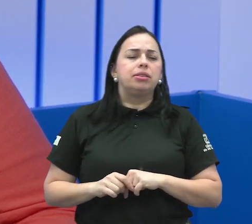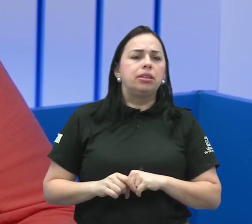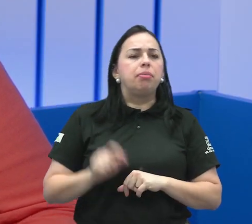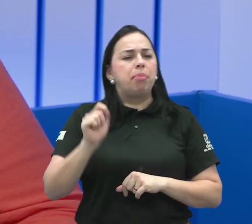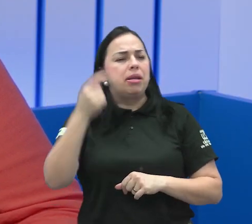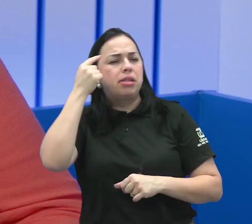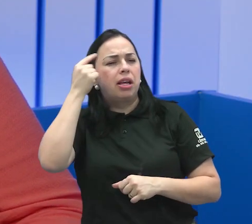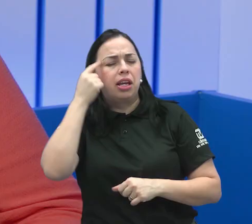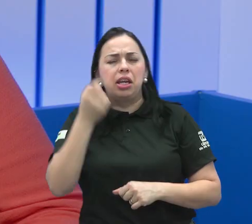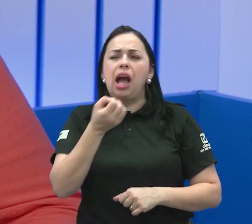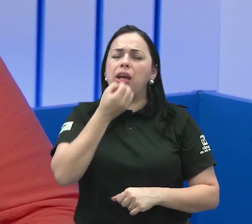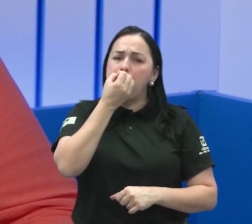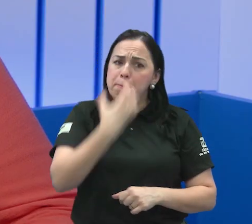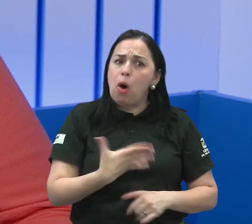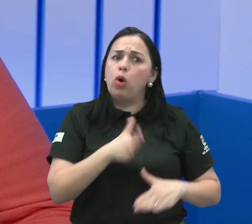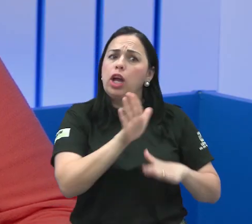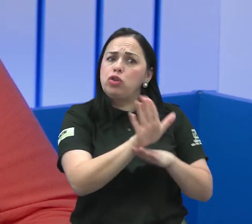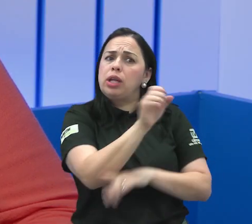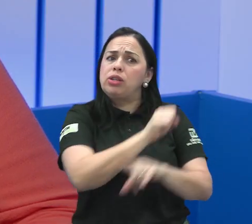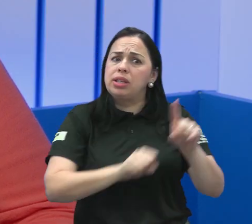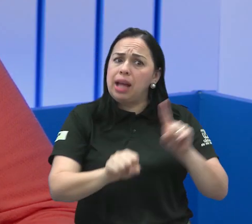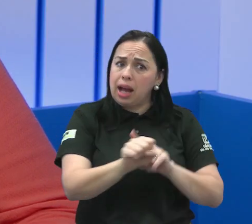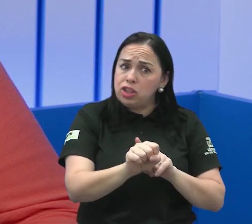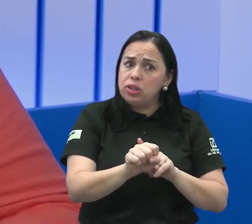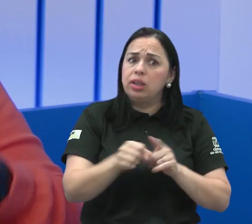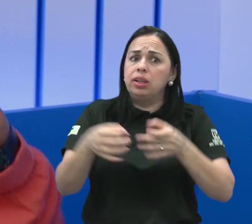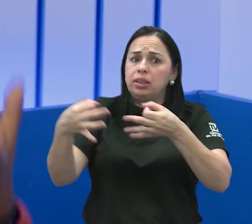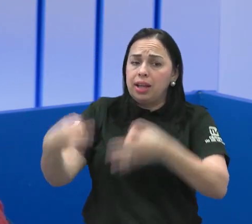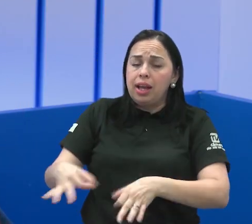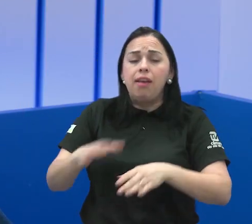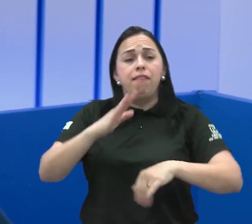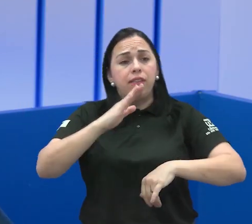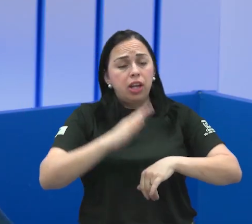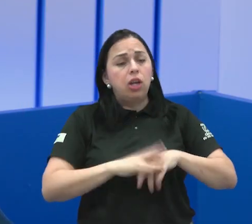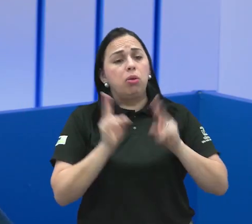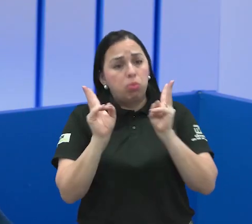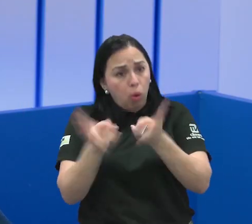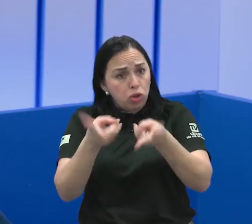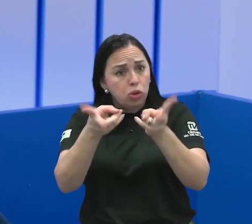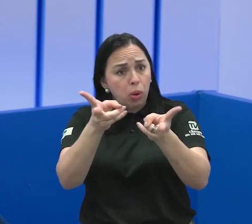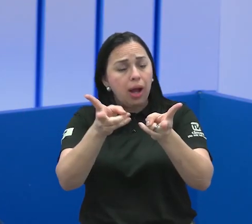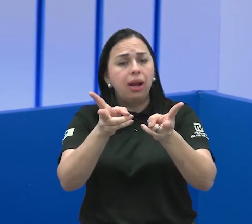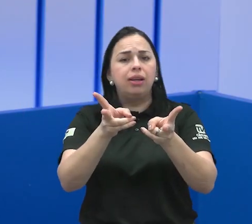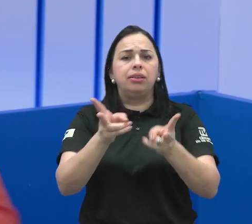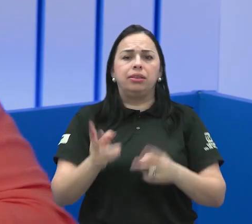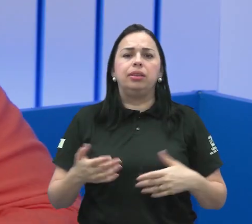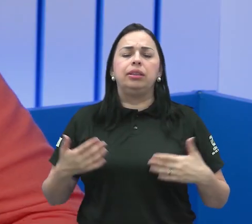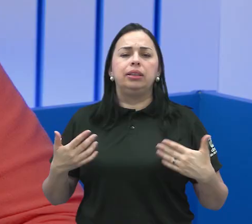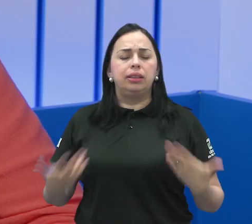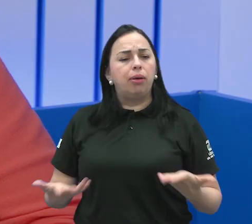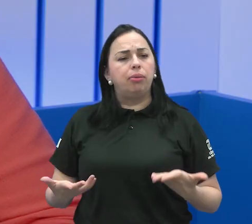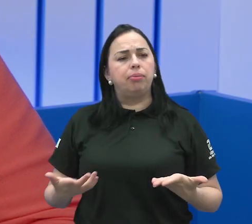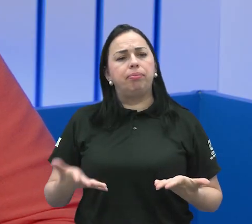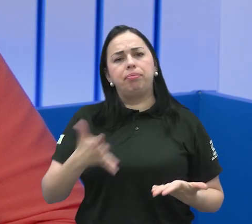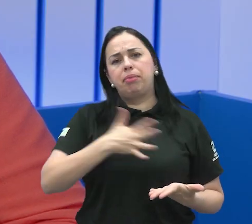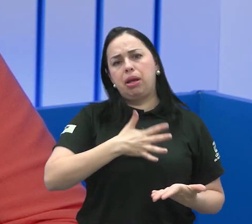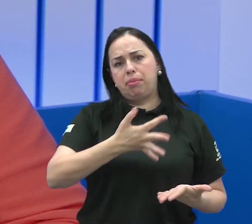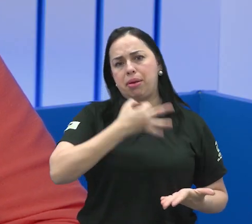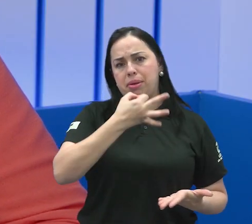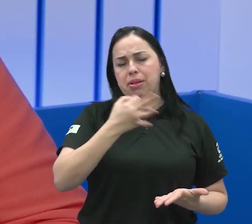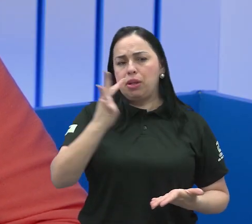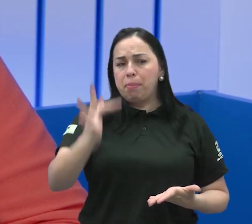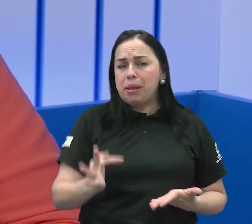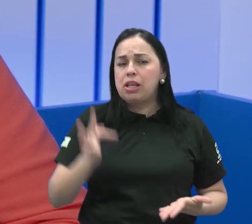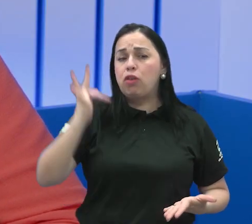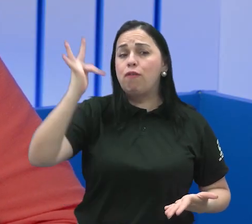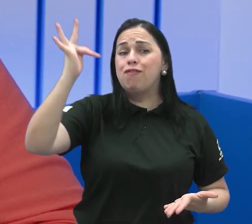de interessante, bom para a sociedade que produzimos e refazer esse cotidiano do presente, né? Então, eu acho que